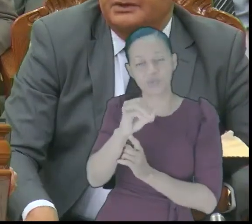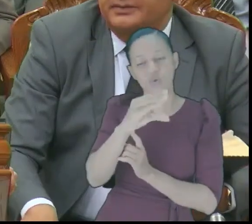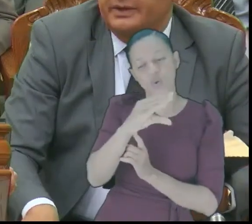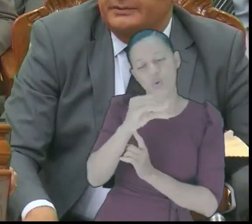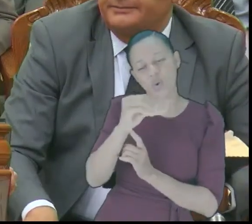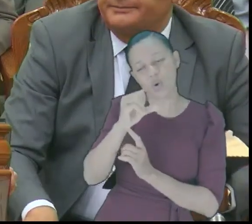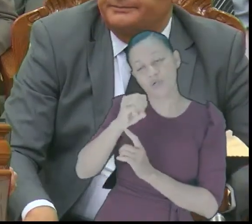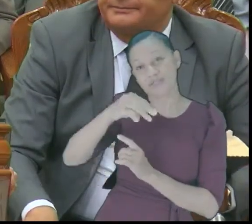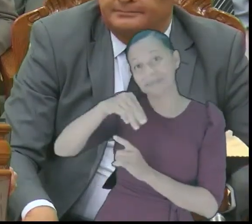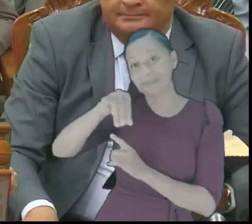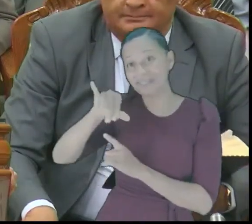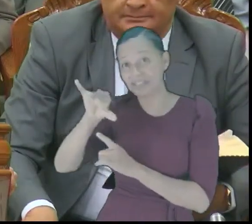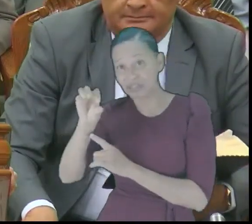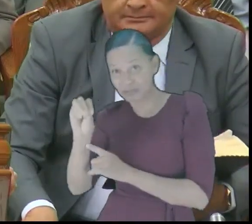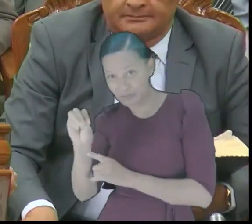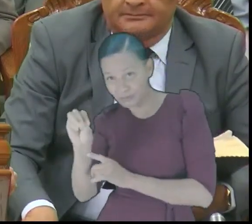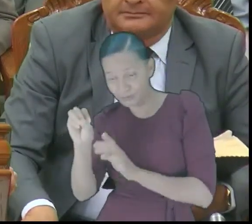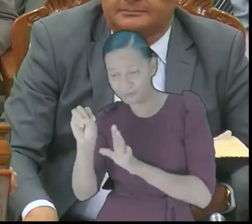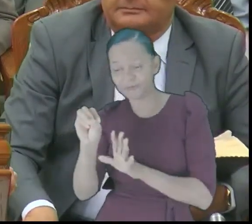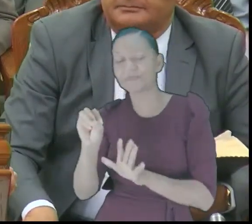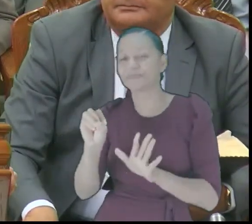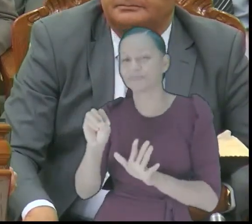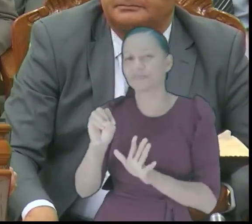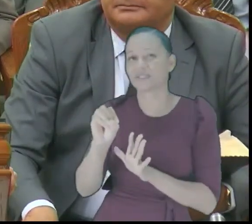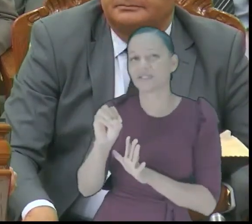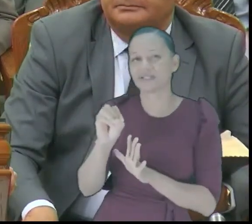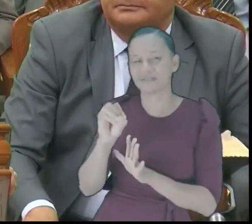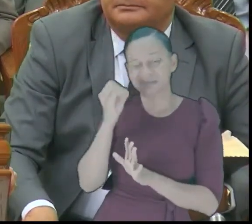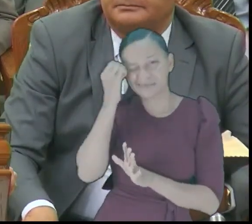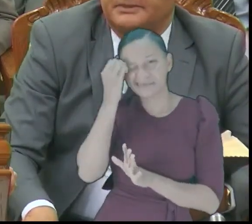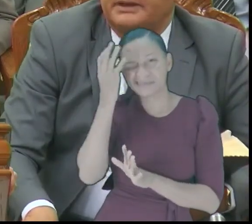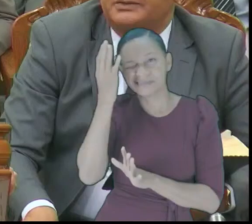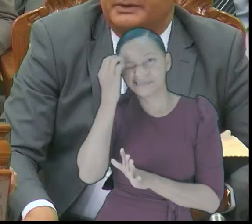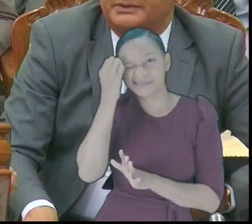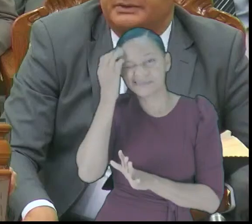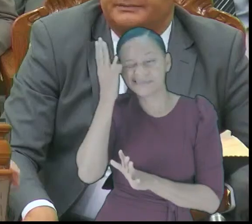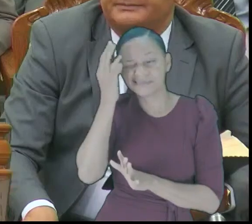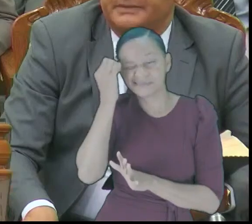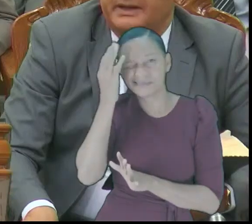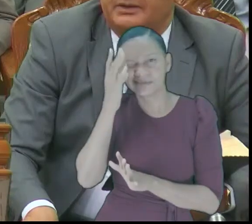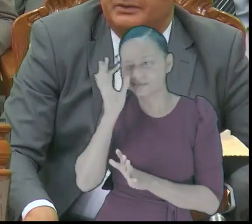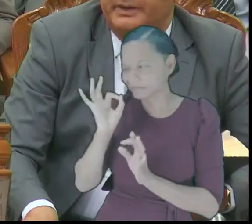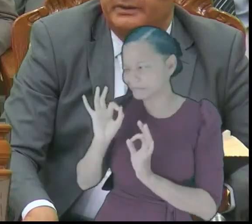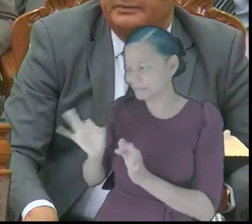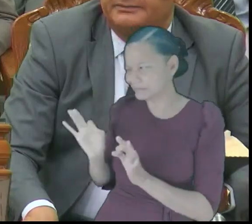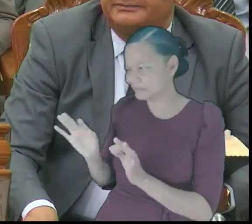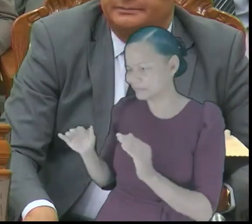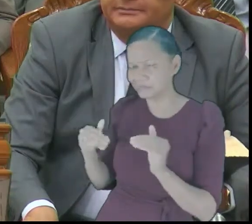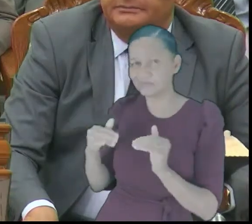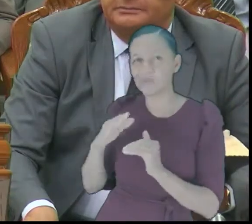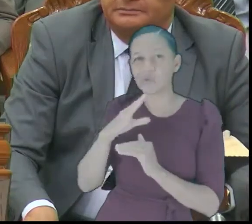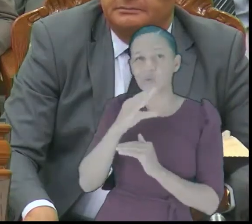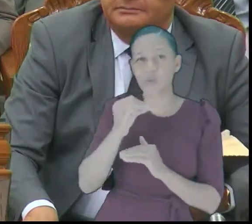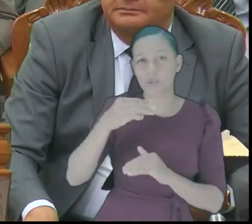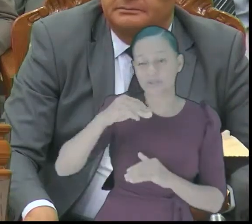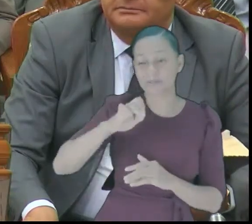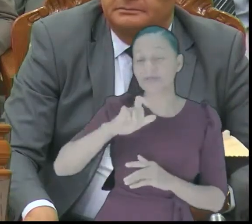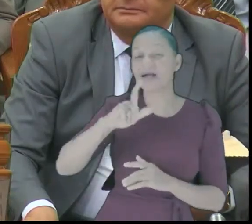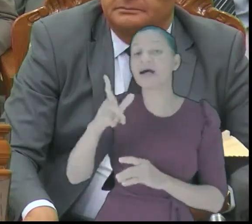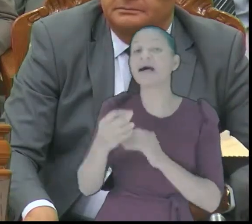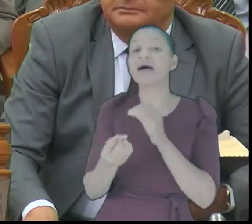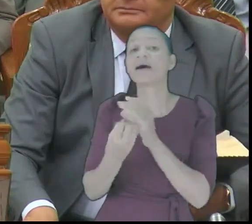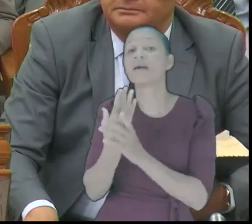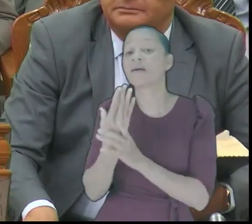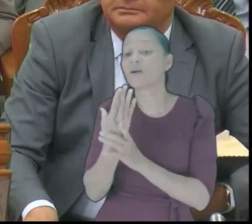Cosmios, ataviar no grego é cosmios, salvo o melhor juízo. É isso mesmo? Cosmel, que de onde vem a